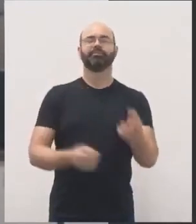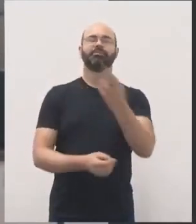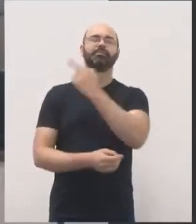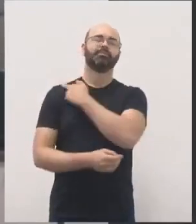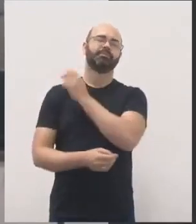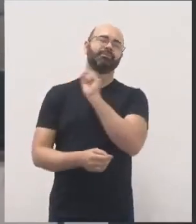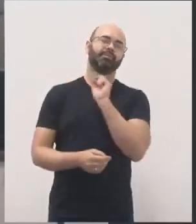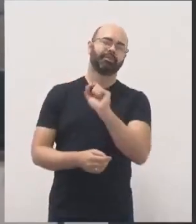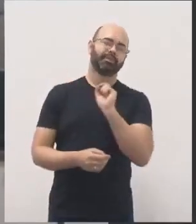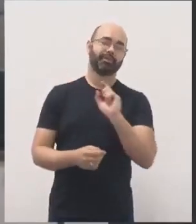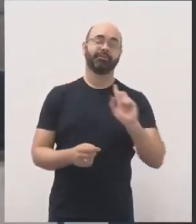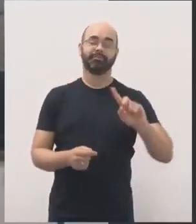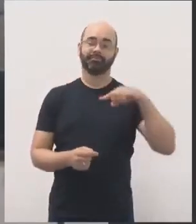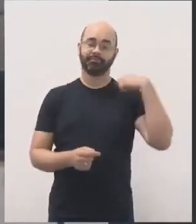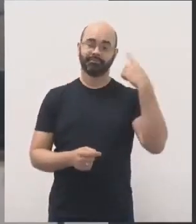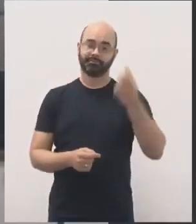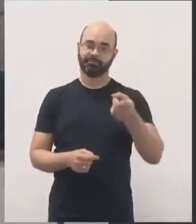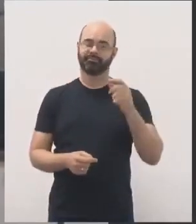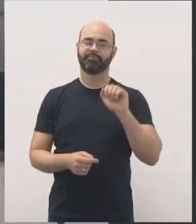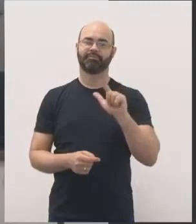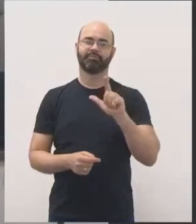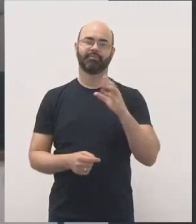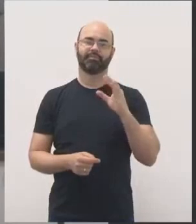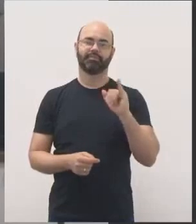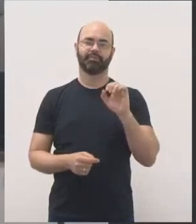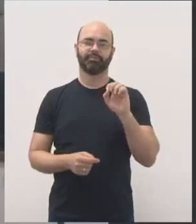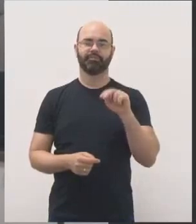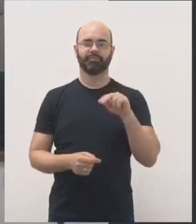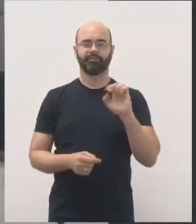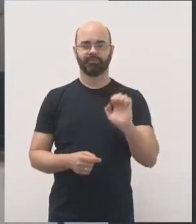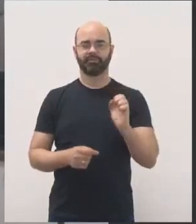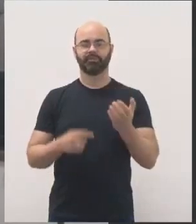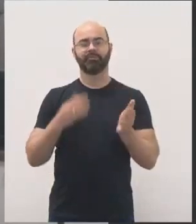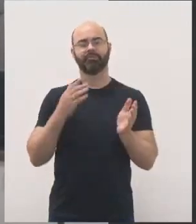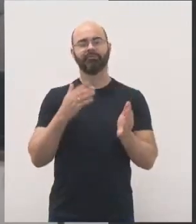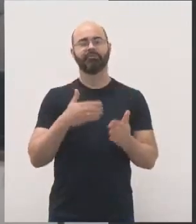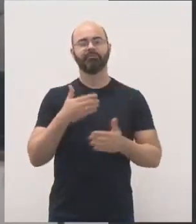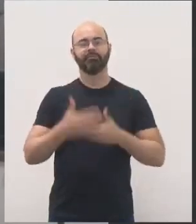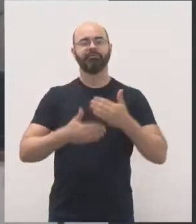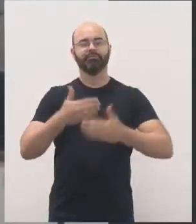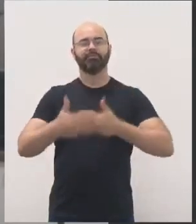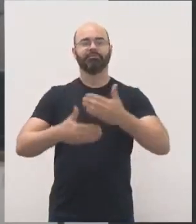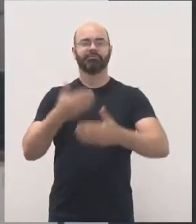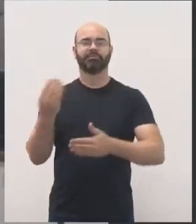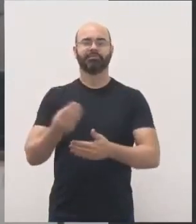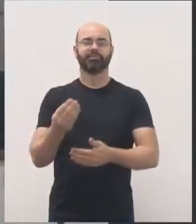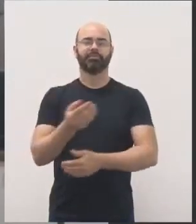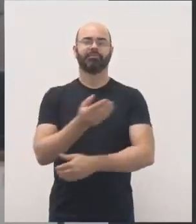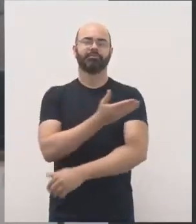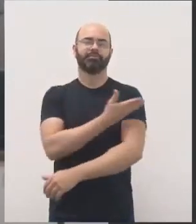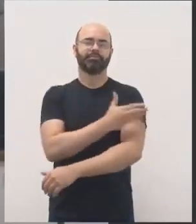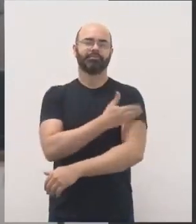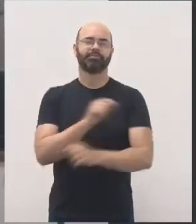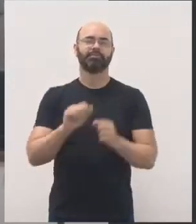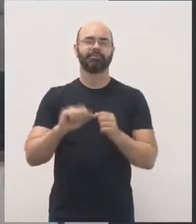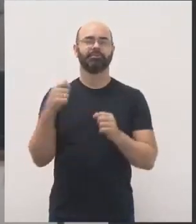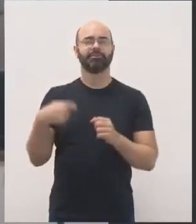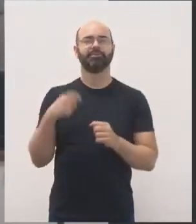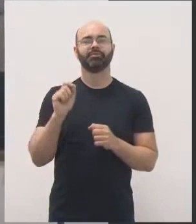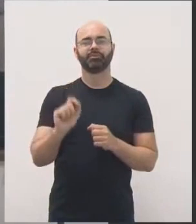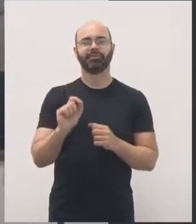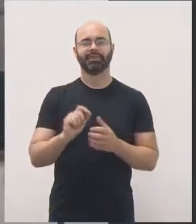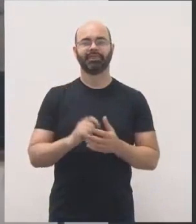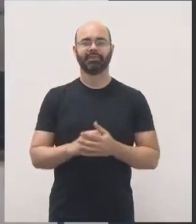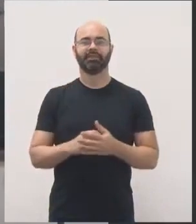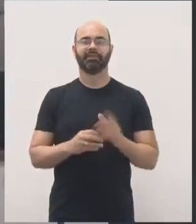responsável, e depois para a Alcione trazer aí o passo a passo de como que essas atividades devem ser realizadas, tá bom? Então, depois, mais tarde, eu volto